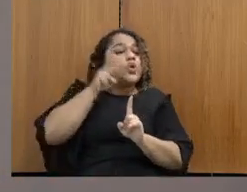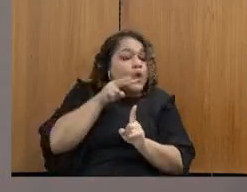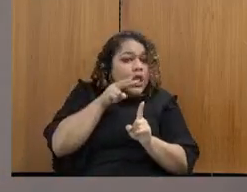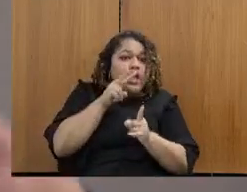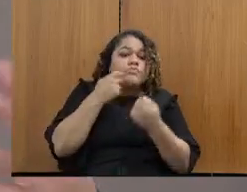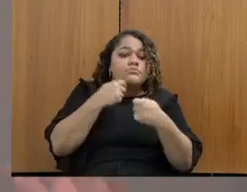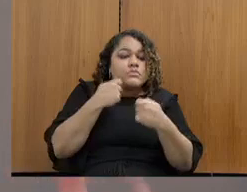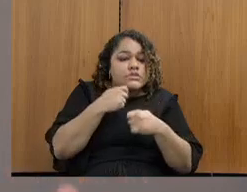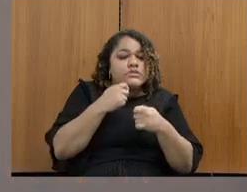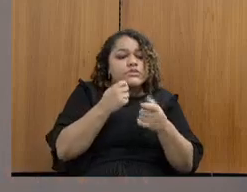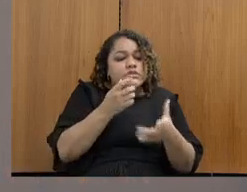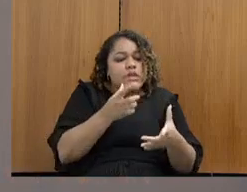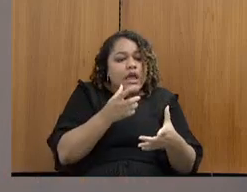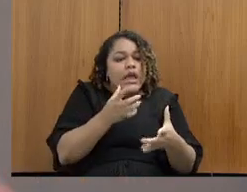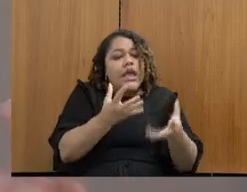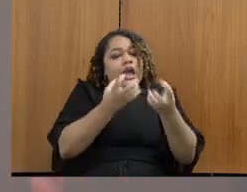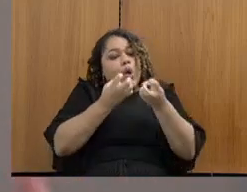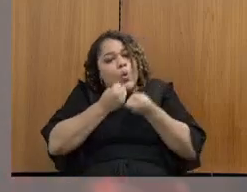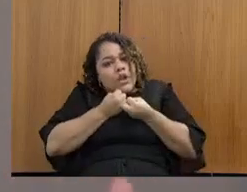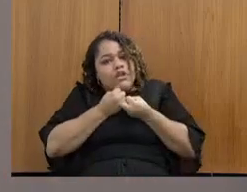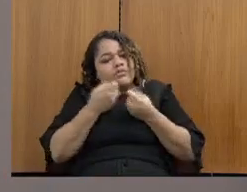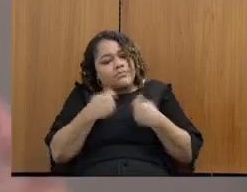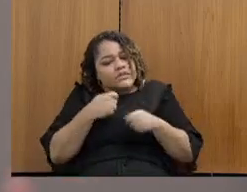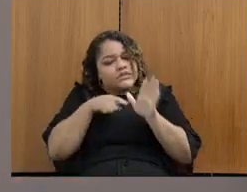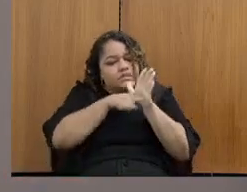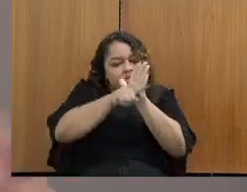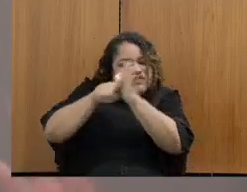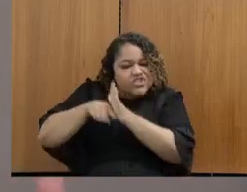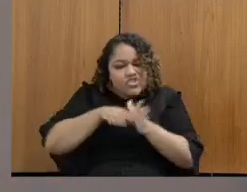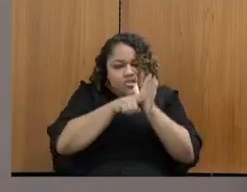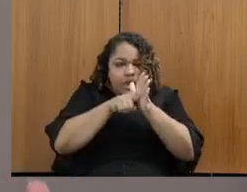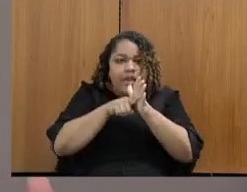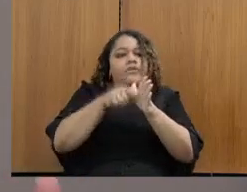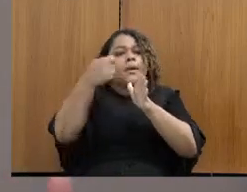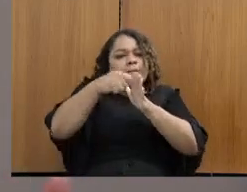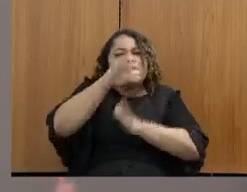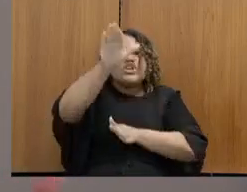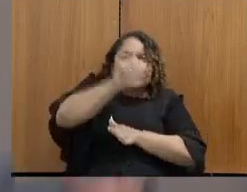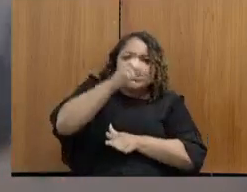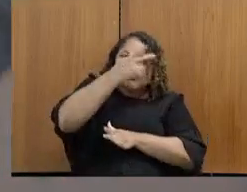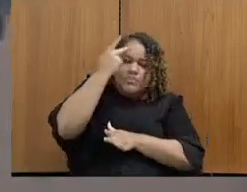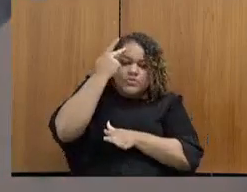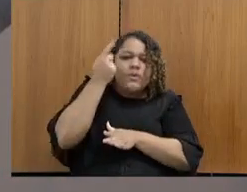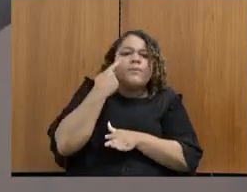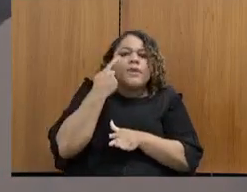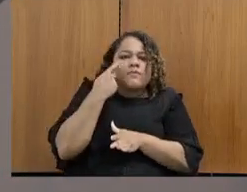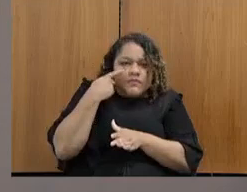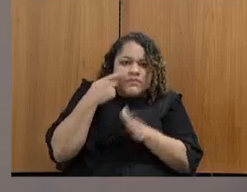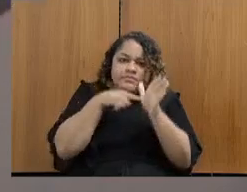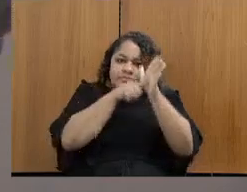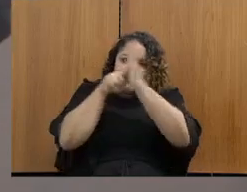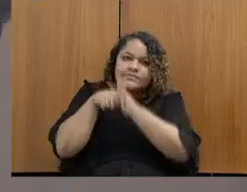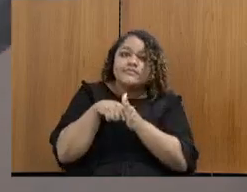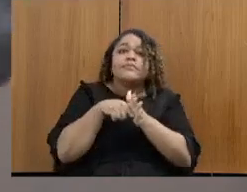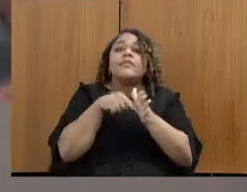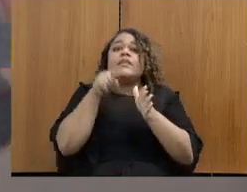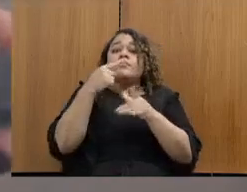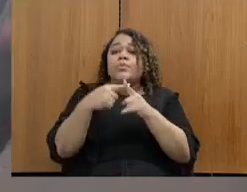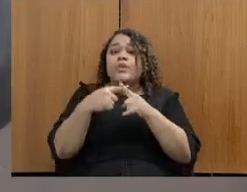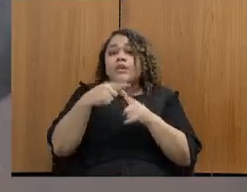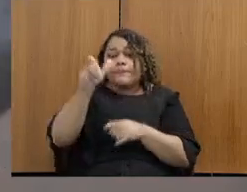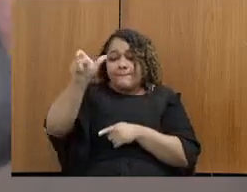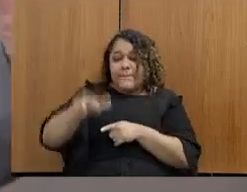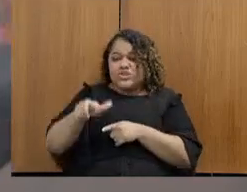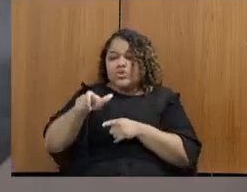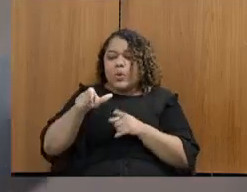nós temos iniciar para que aqueles que violaram direitos né porque é um regramento maior todas são